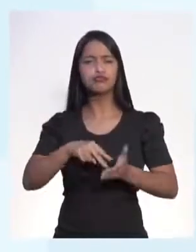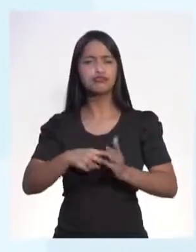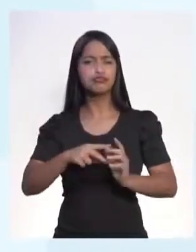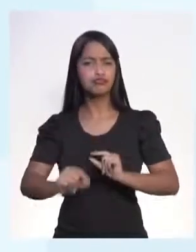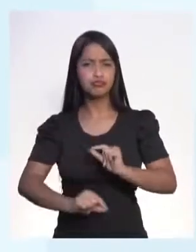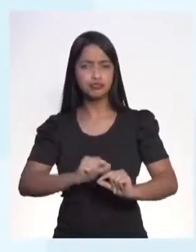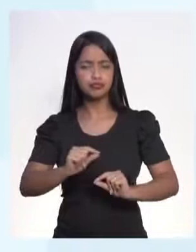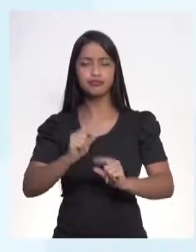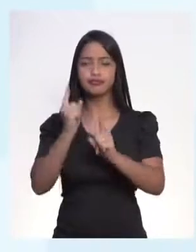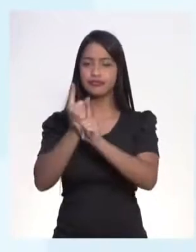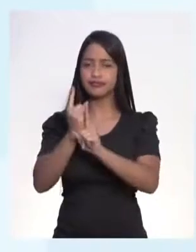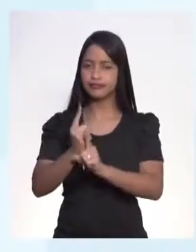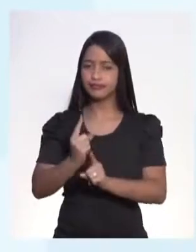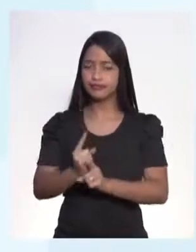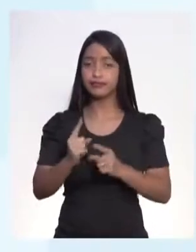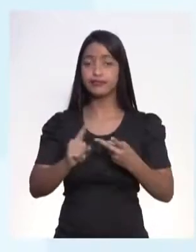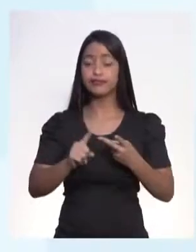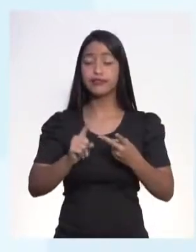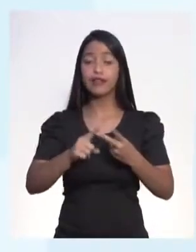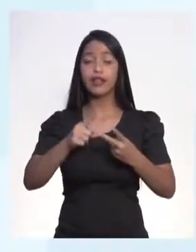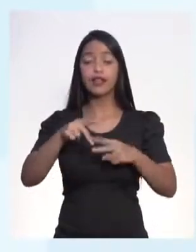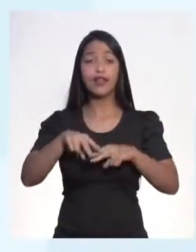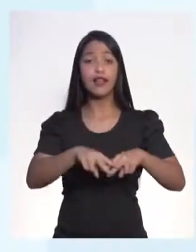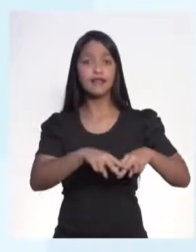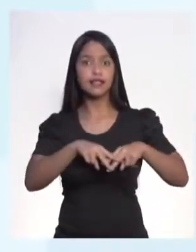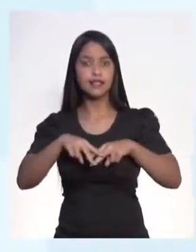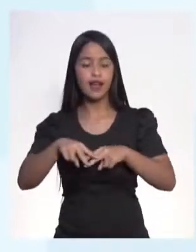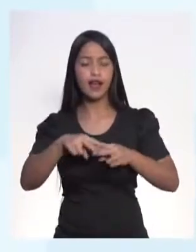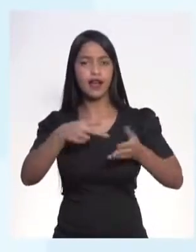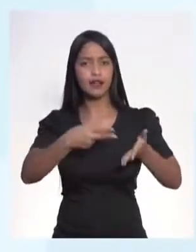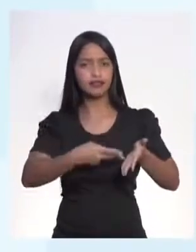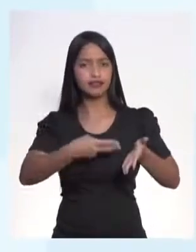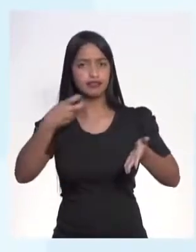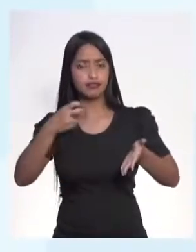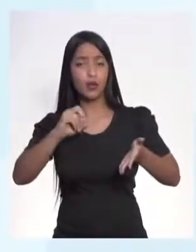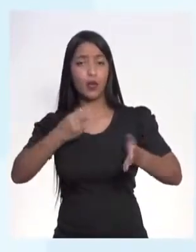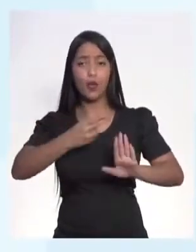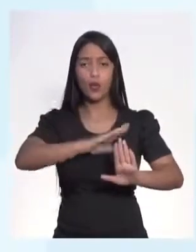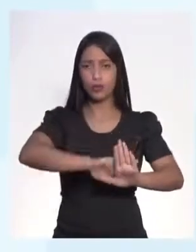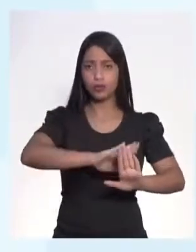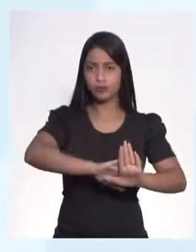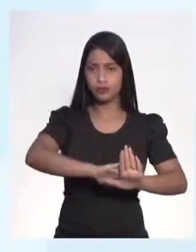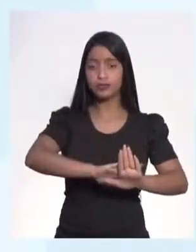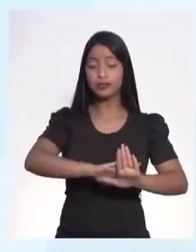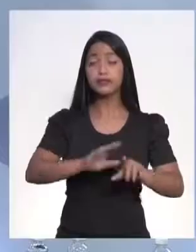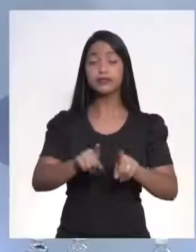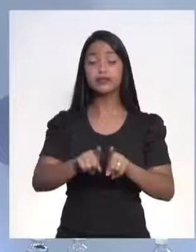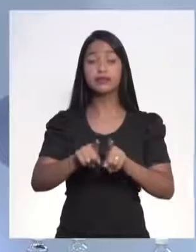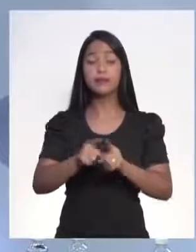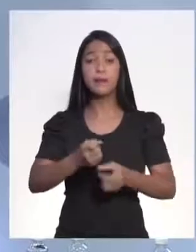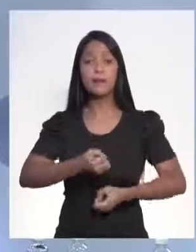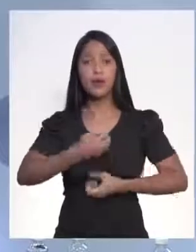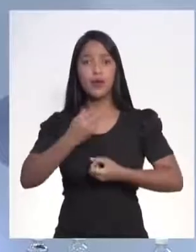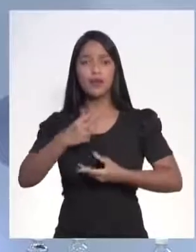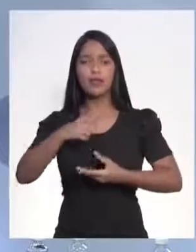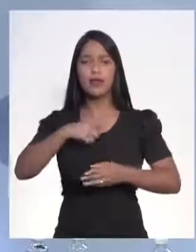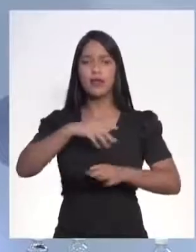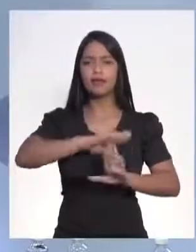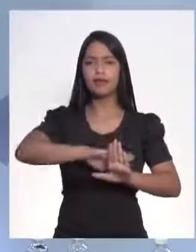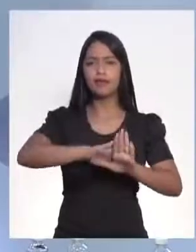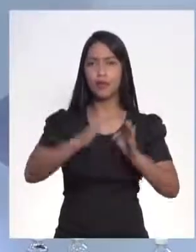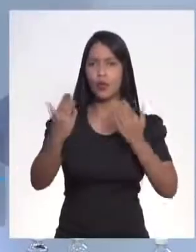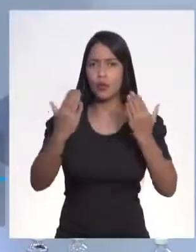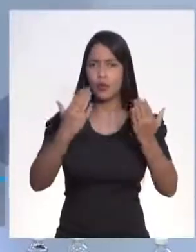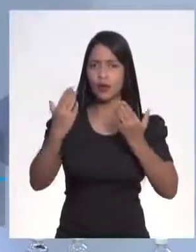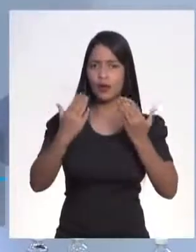revisar conotação e denotação e estudar o sentido figurado dentro dos poemas e fala conotação